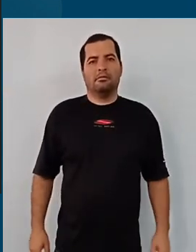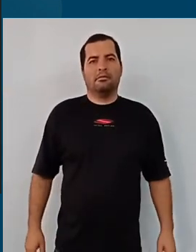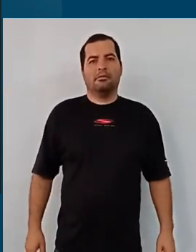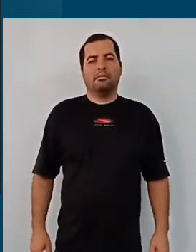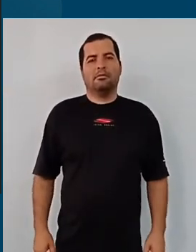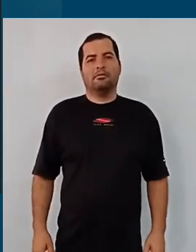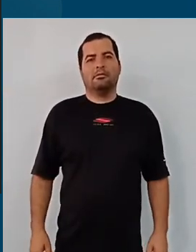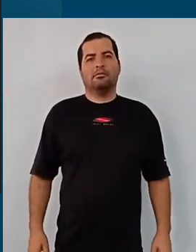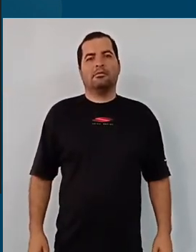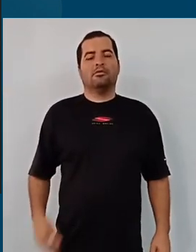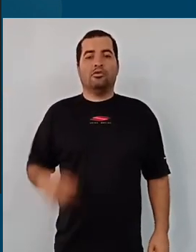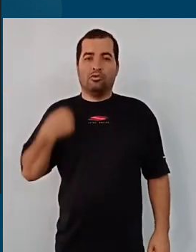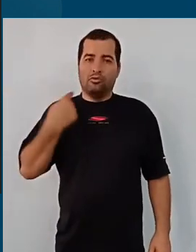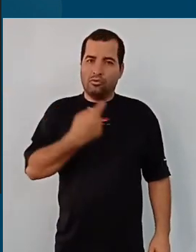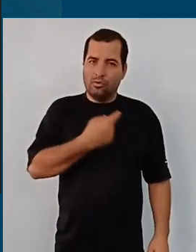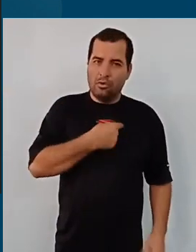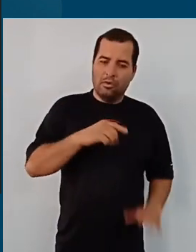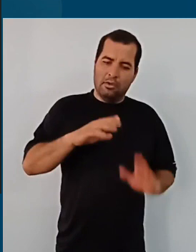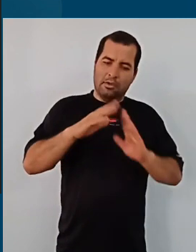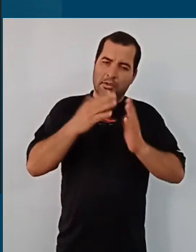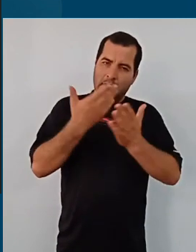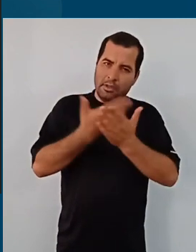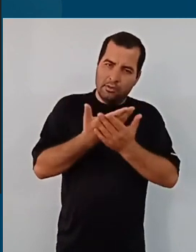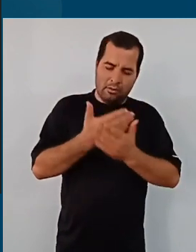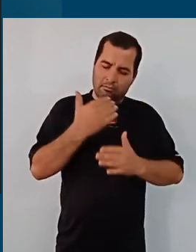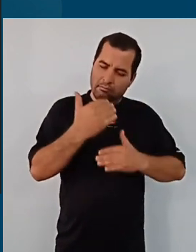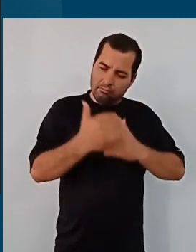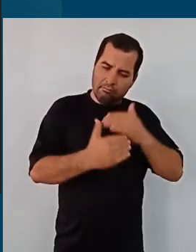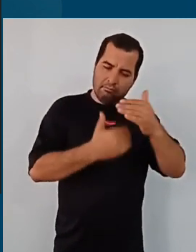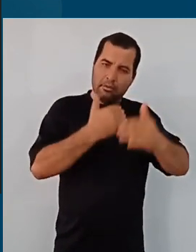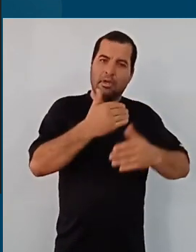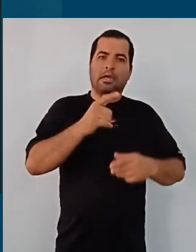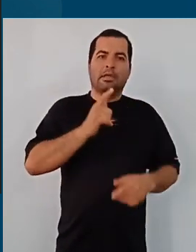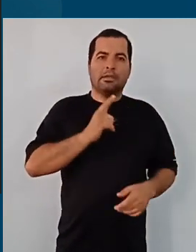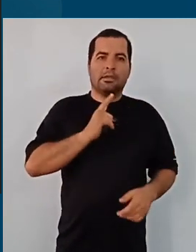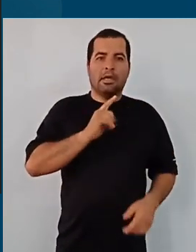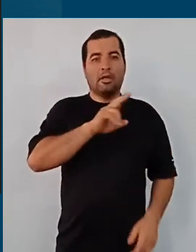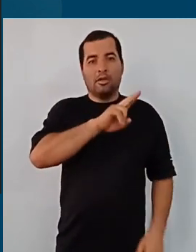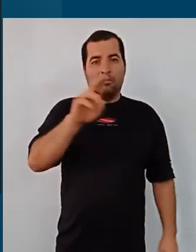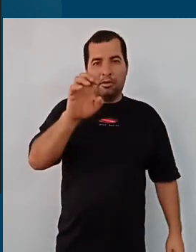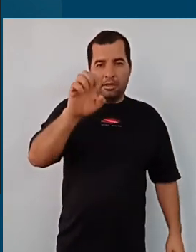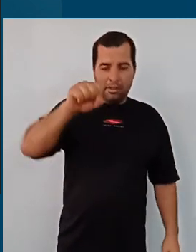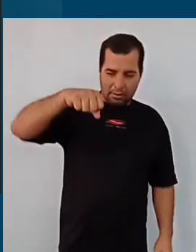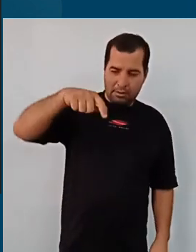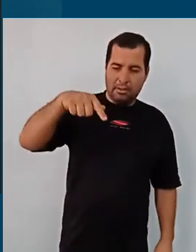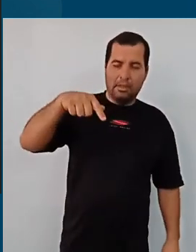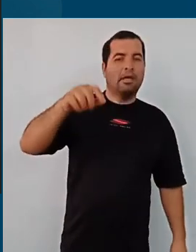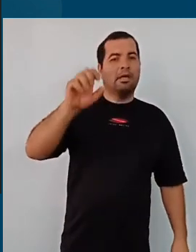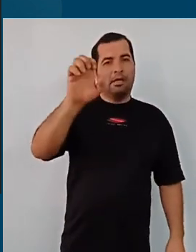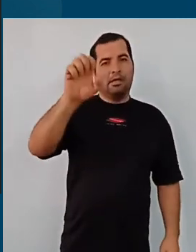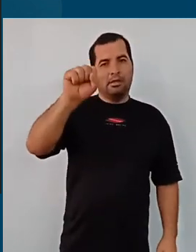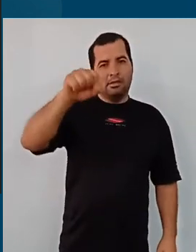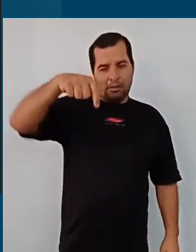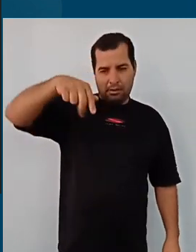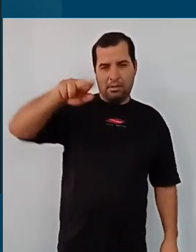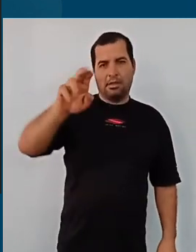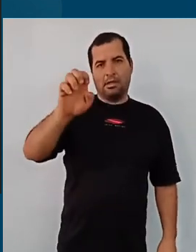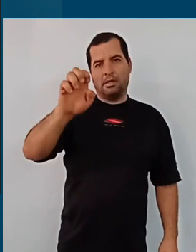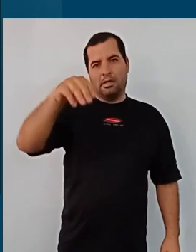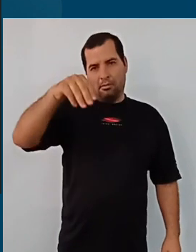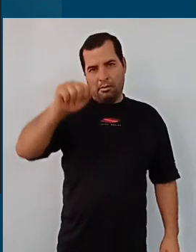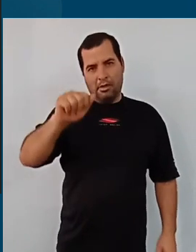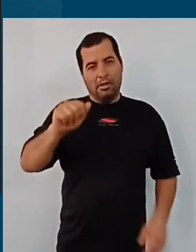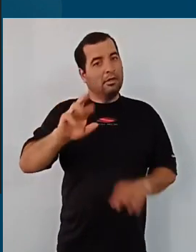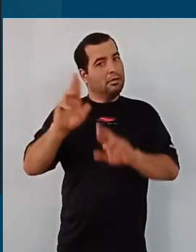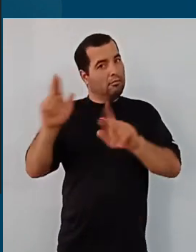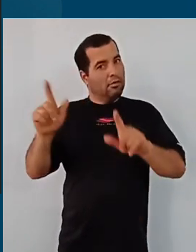Quando a gente, ao longo da escola, tem os esquemas, a gente precisa diferenciá-los do que é uma competência. Por